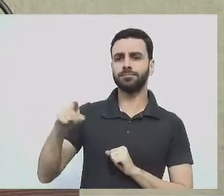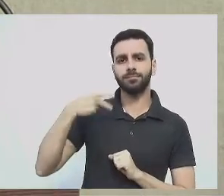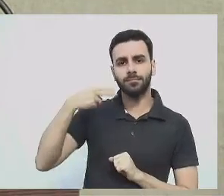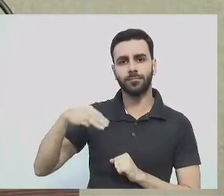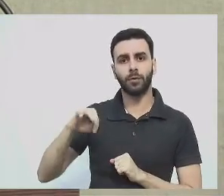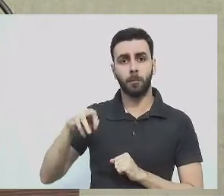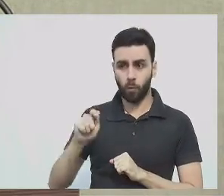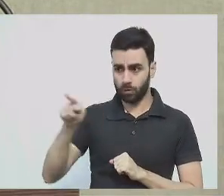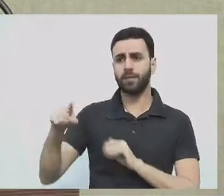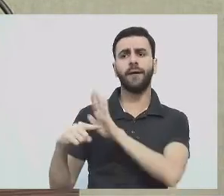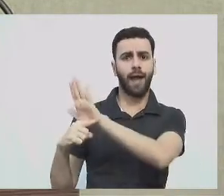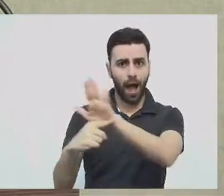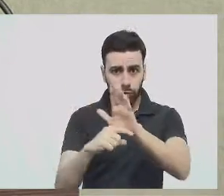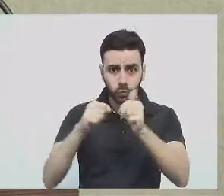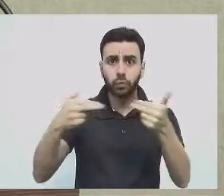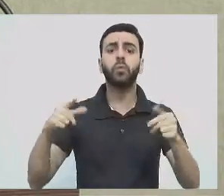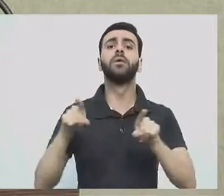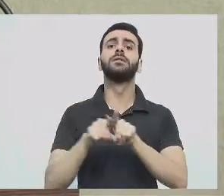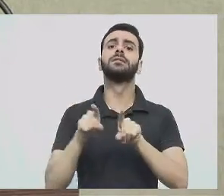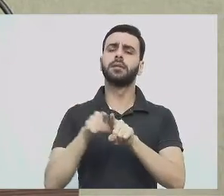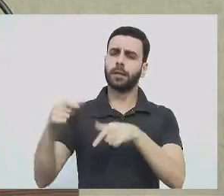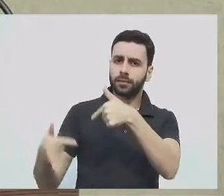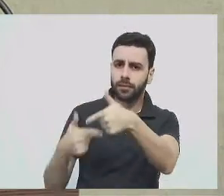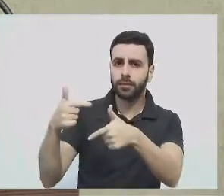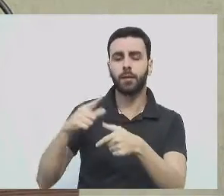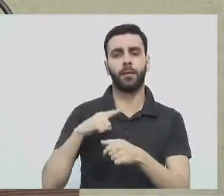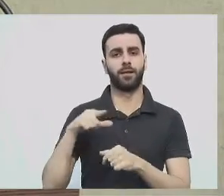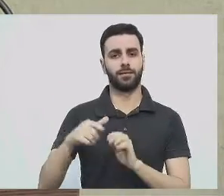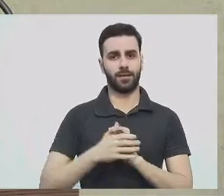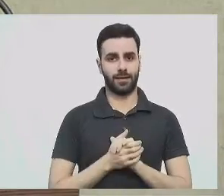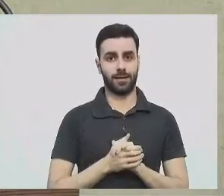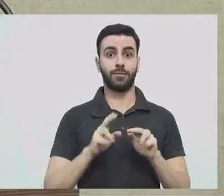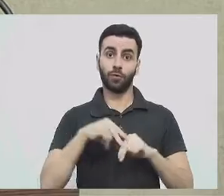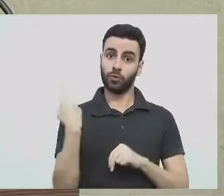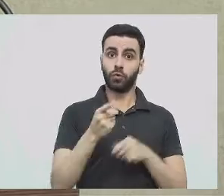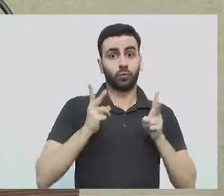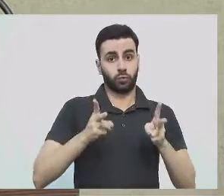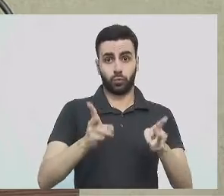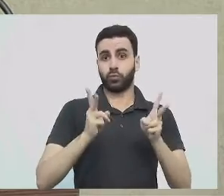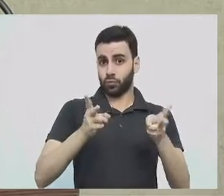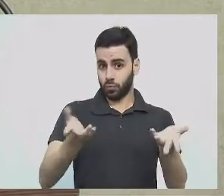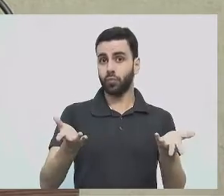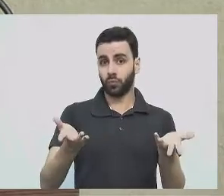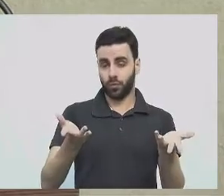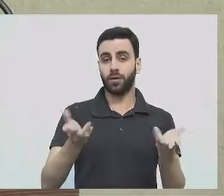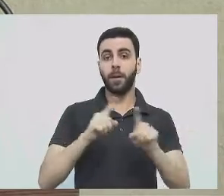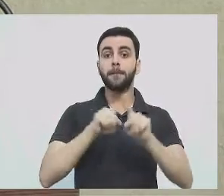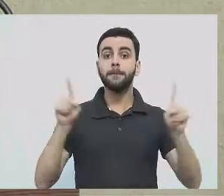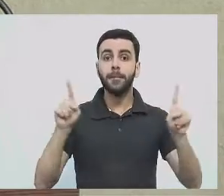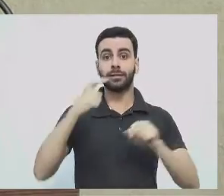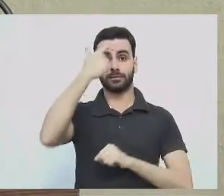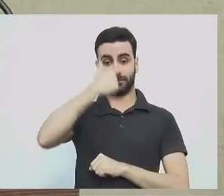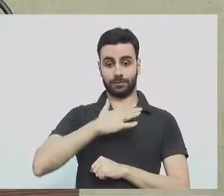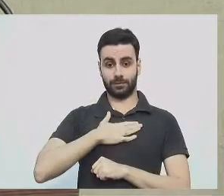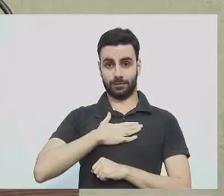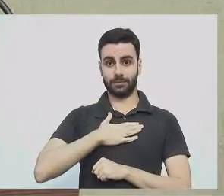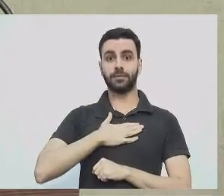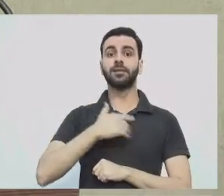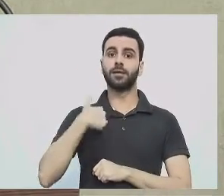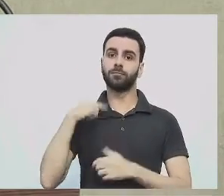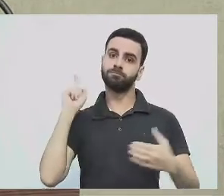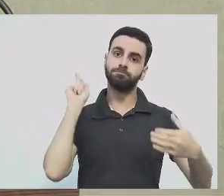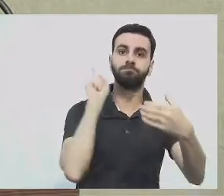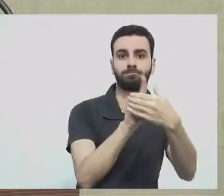que ajuda muita gente, que faz o seu trabalho. Então, vamos continuar fazendo nosso trabalho, gente. Agora, DJ é um homem servidor